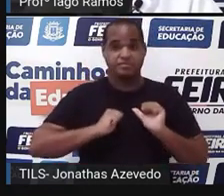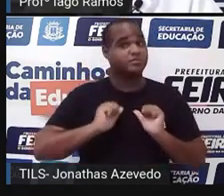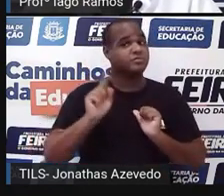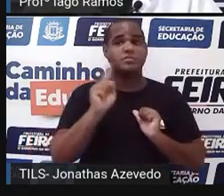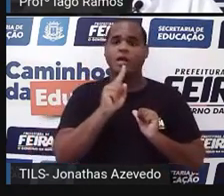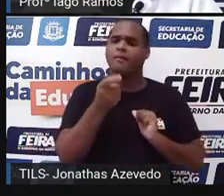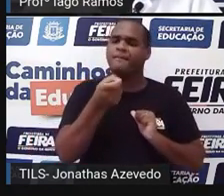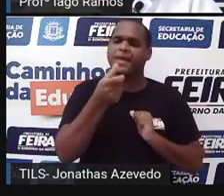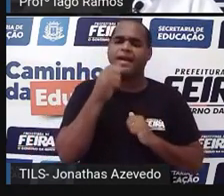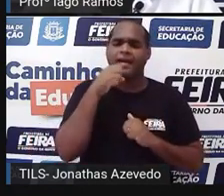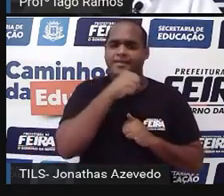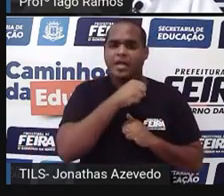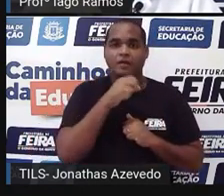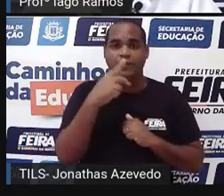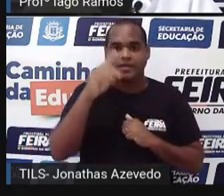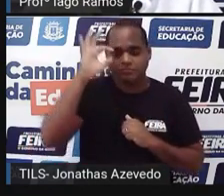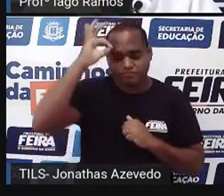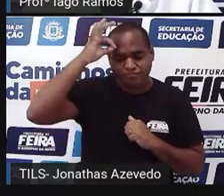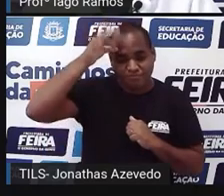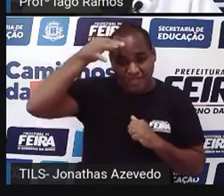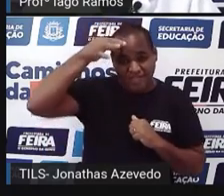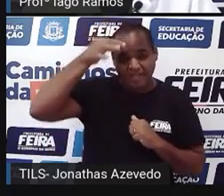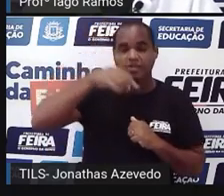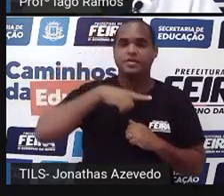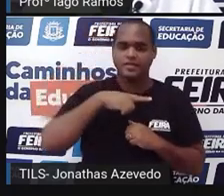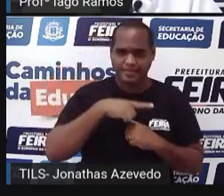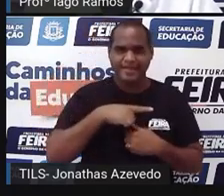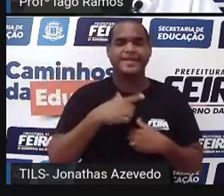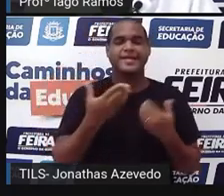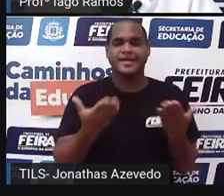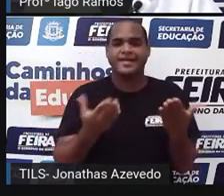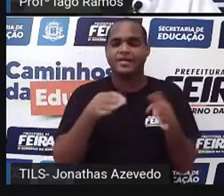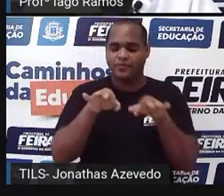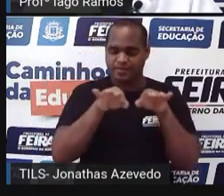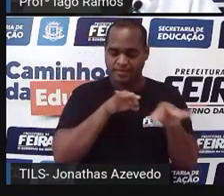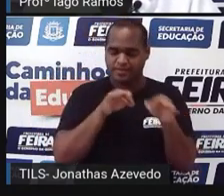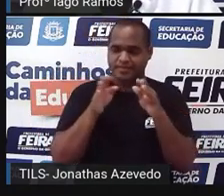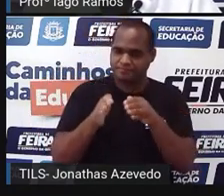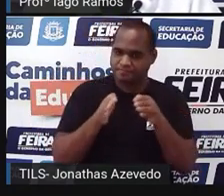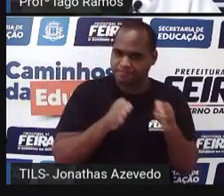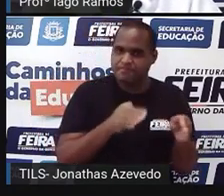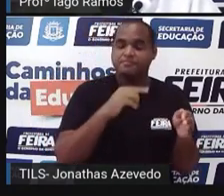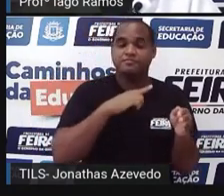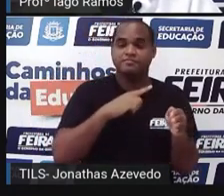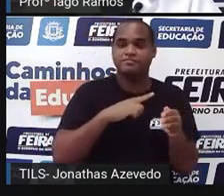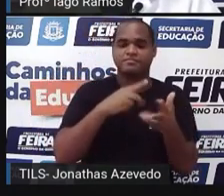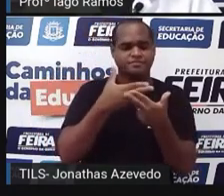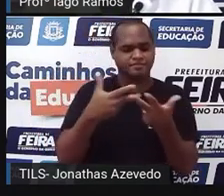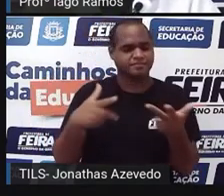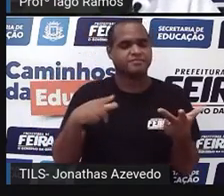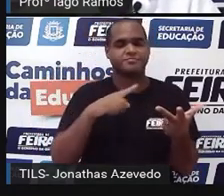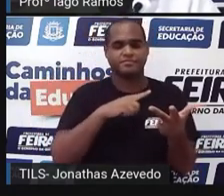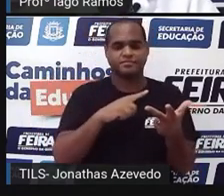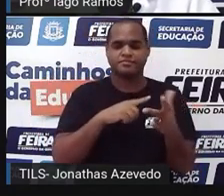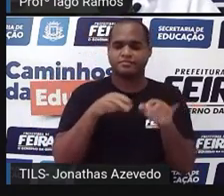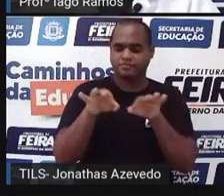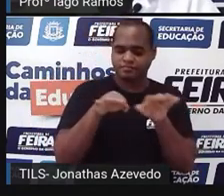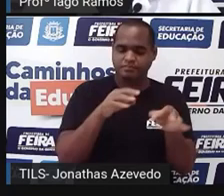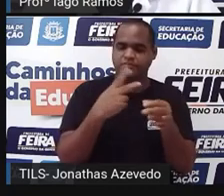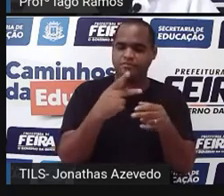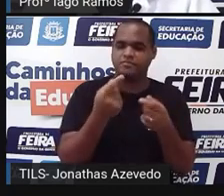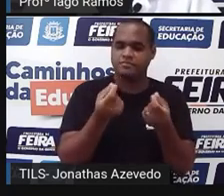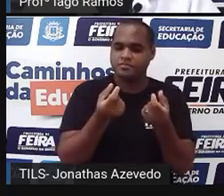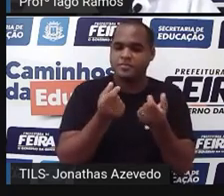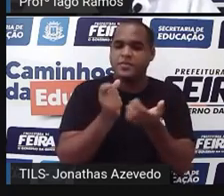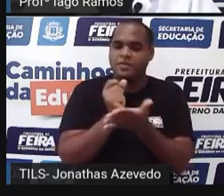quando você chegar na sua fase adulta você vai ter a organização né das suas Finanças da forma como